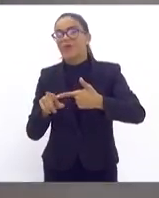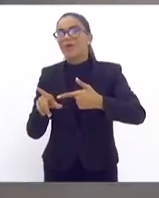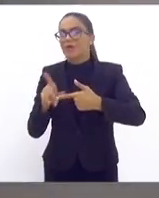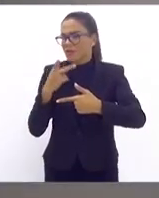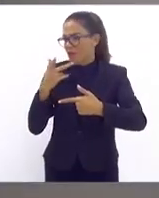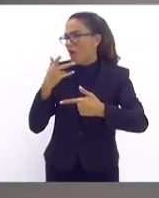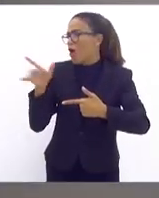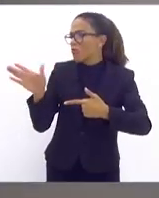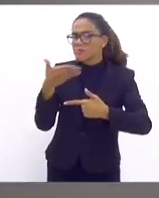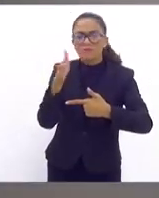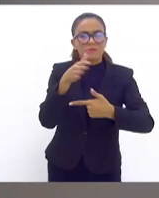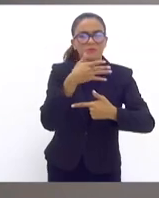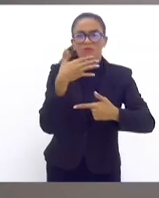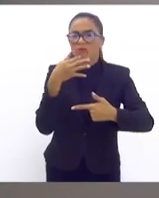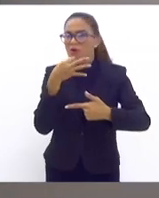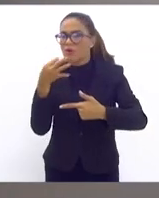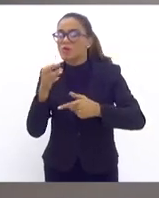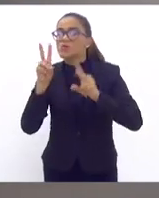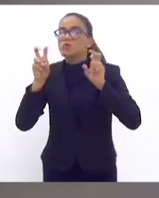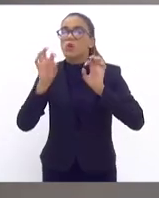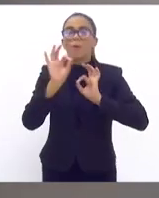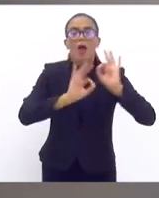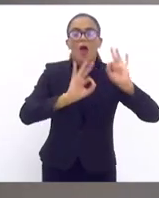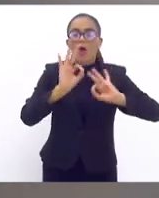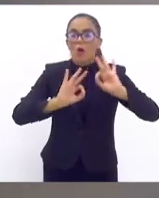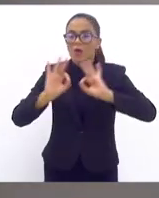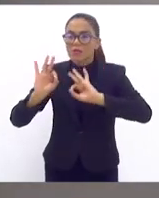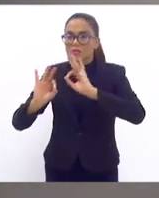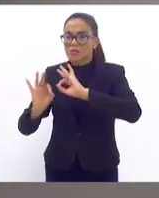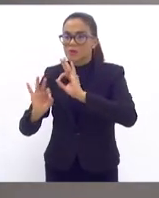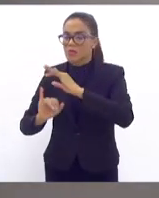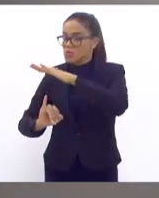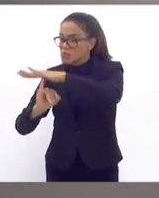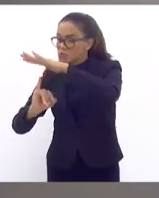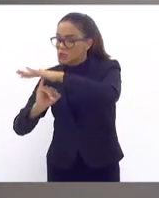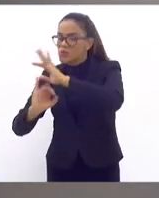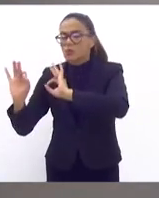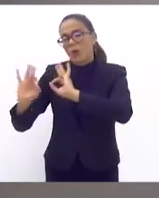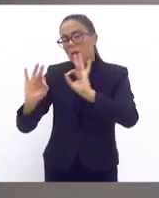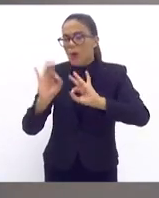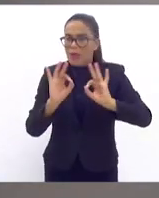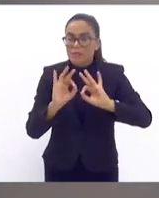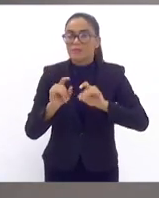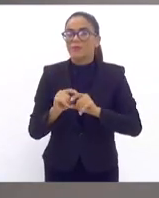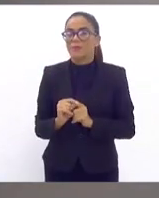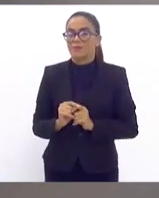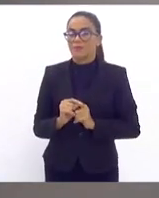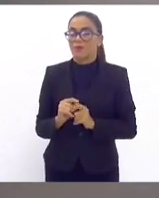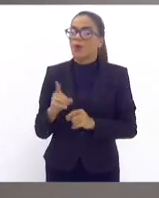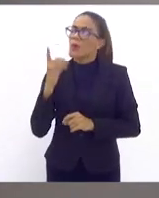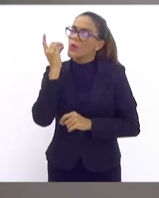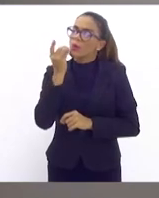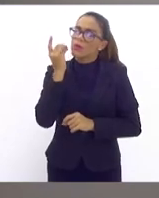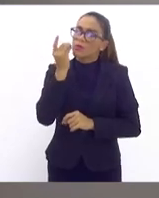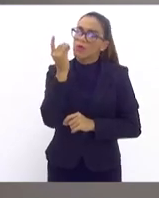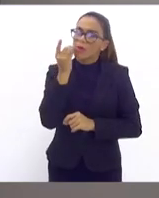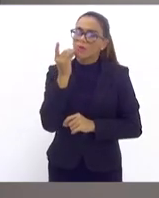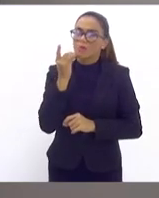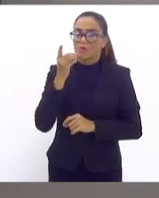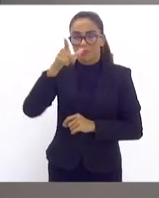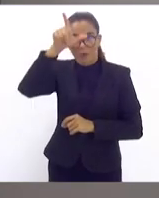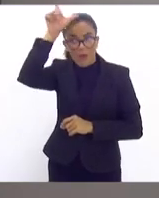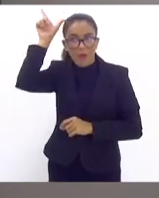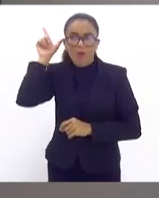aqui também, sobre as organizações, né, e instituições. O deputado Luiz Paulo